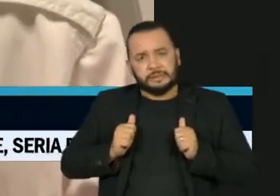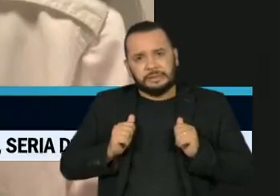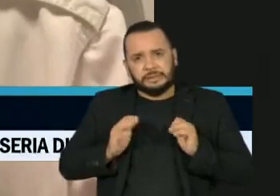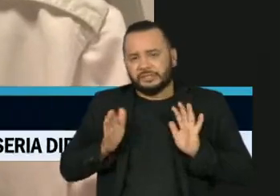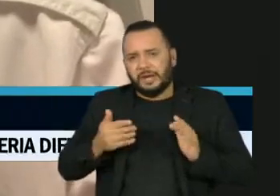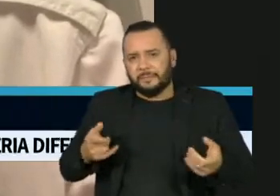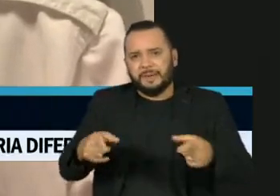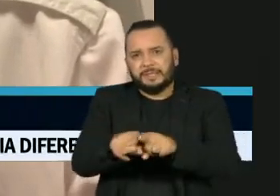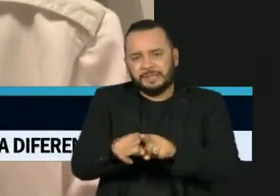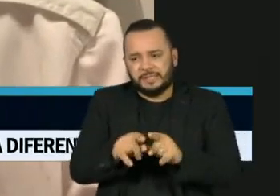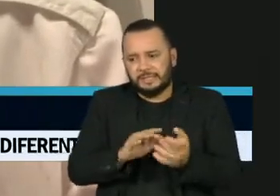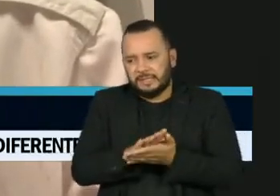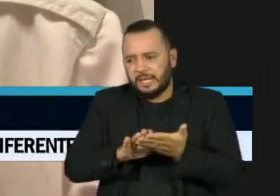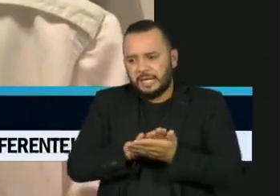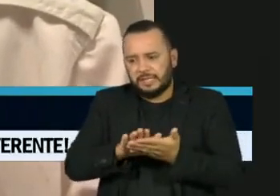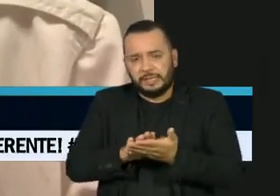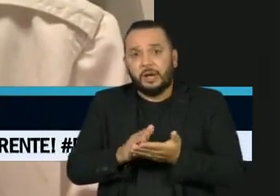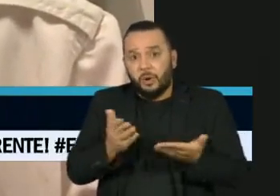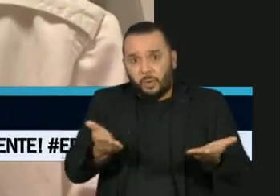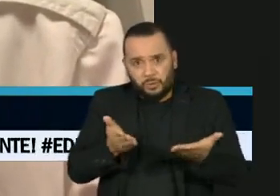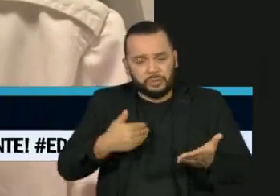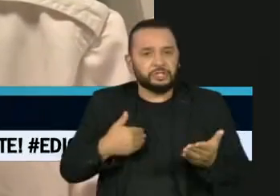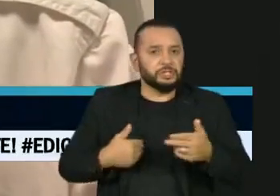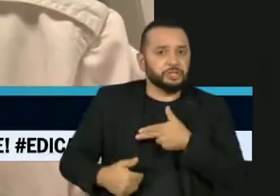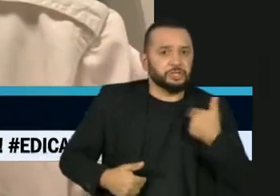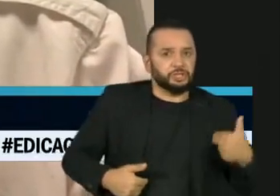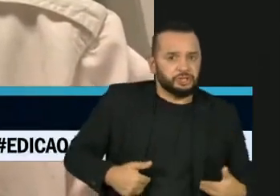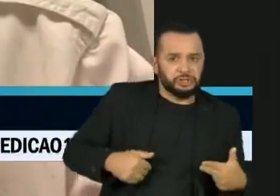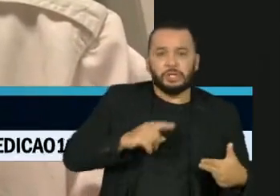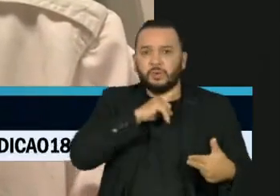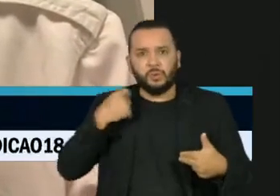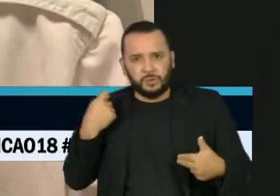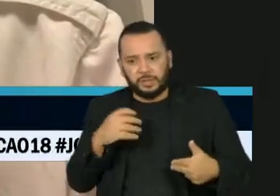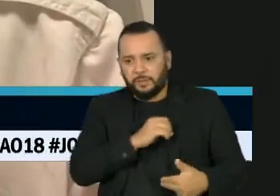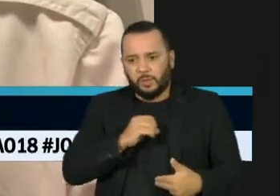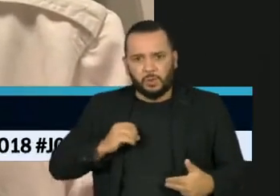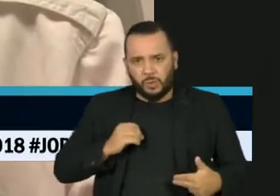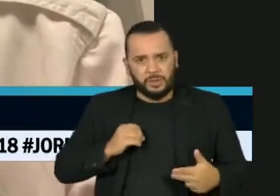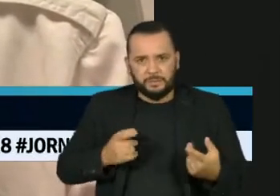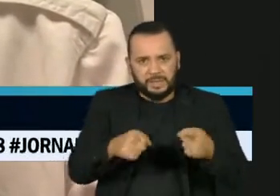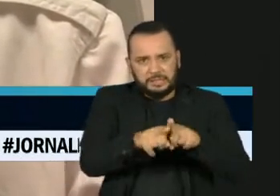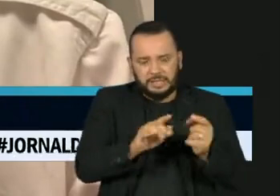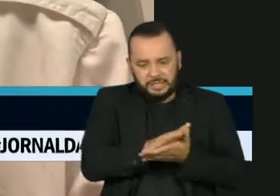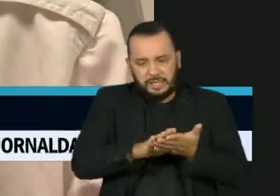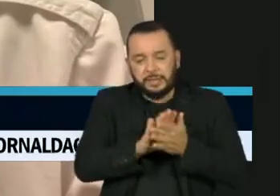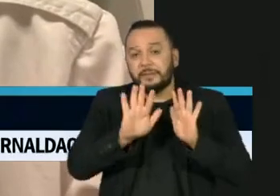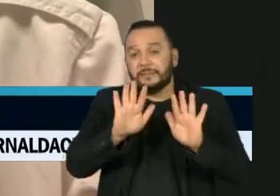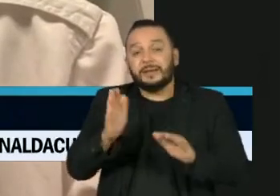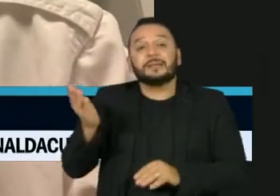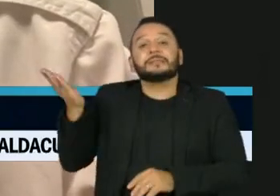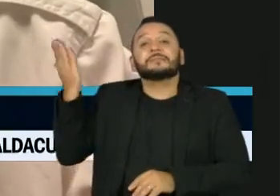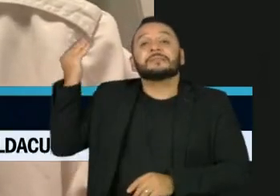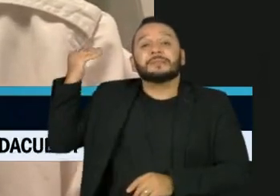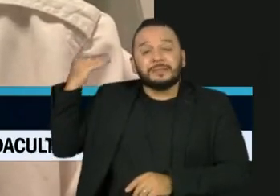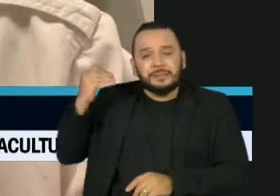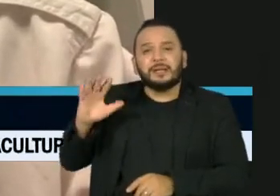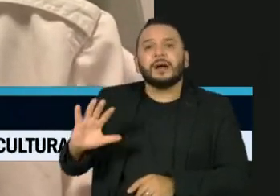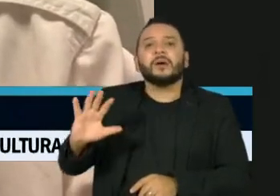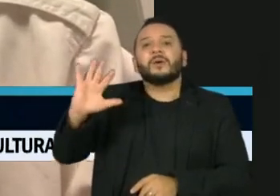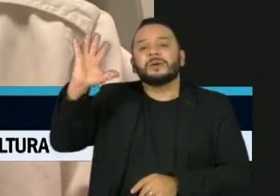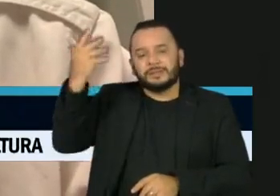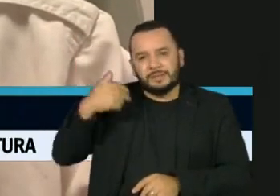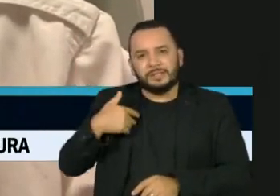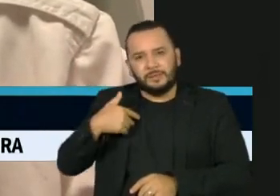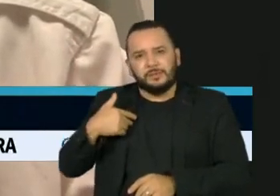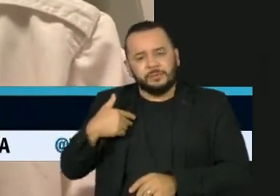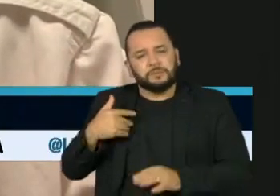nessa parceria hoje entre China e Rússia, mas serviu para que ambos pudessem